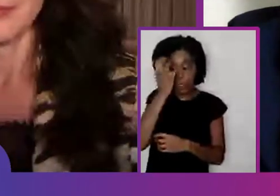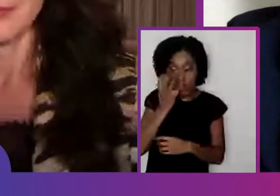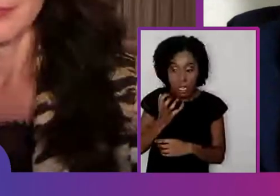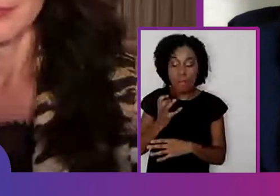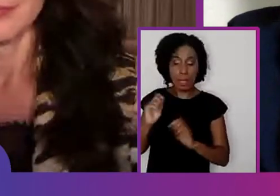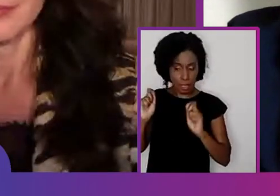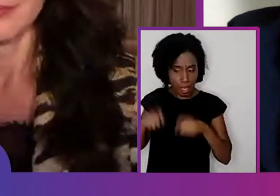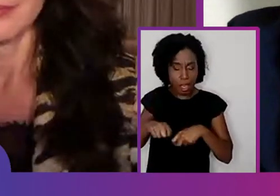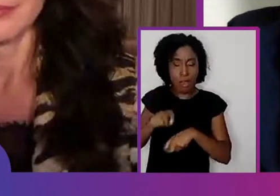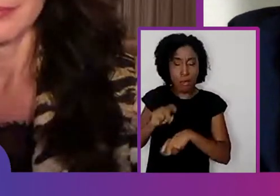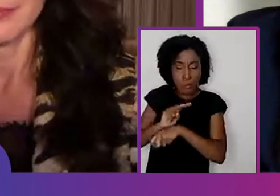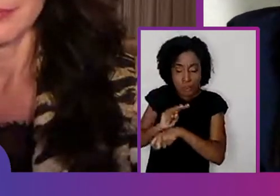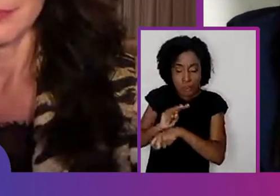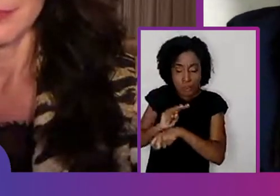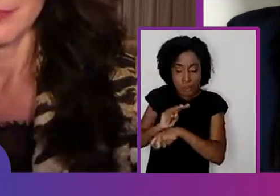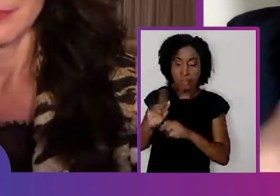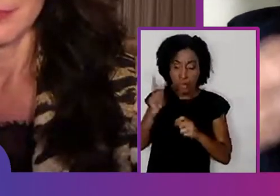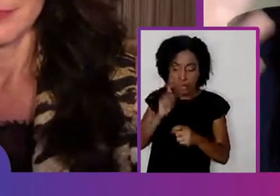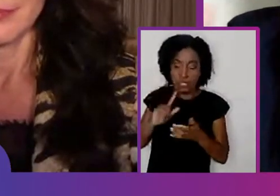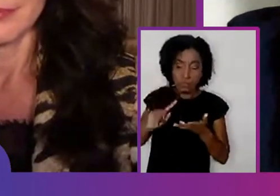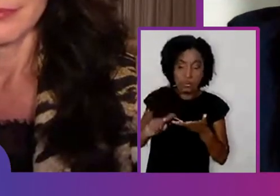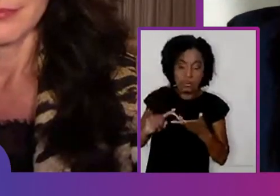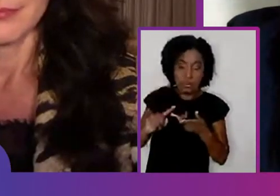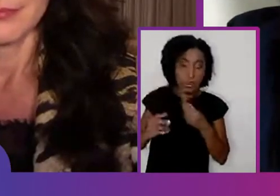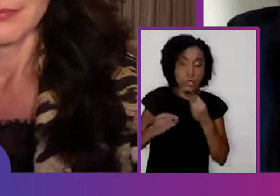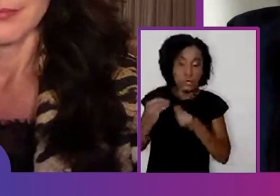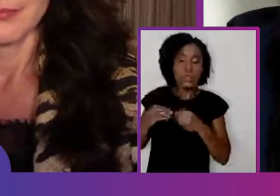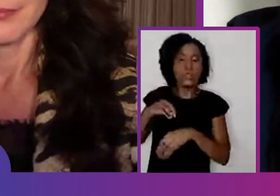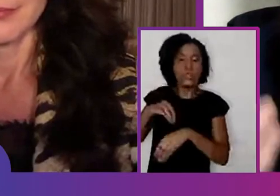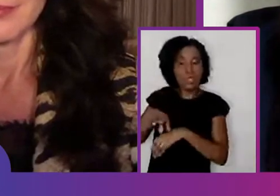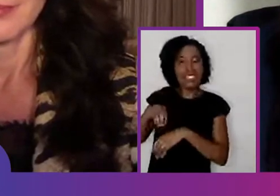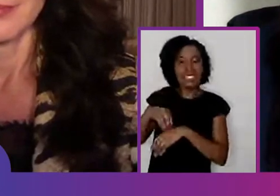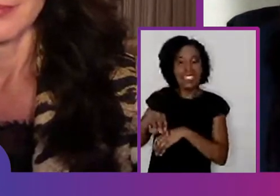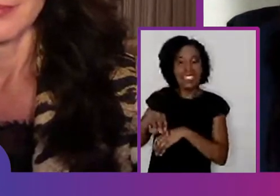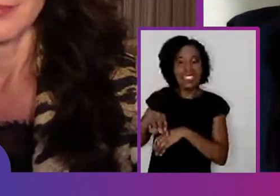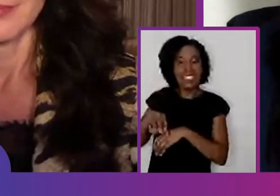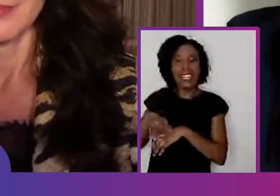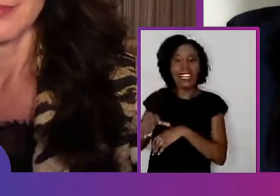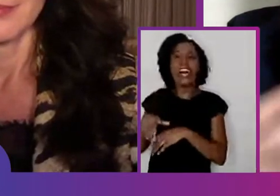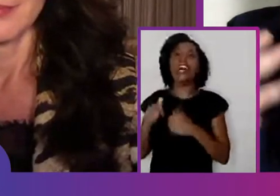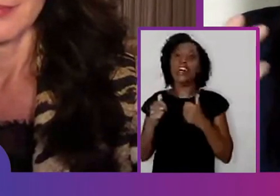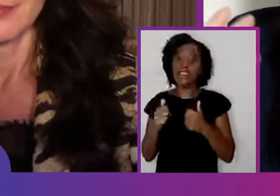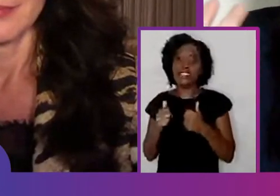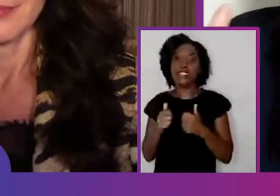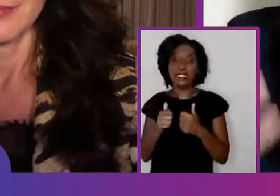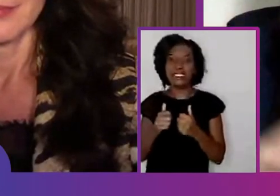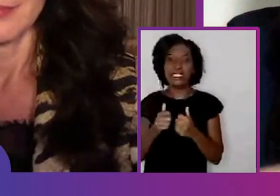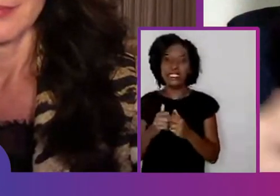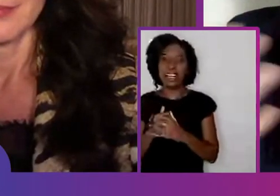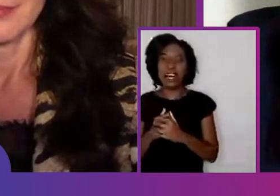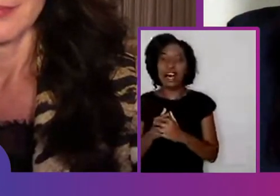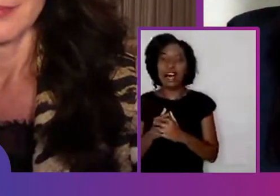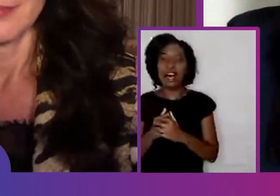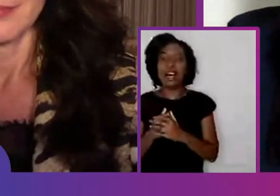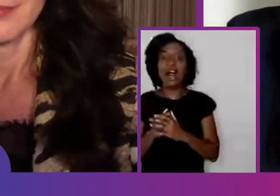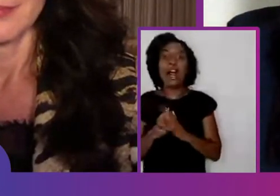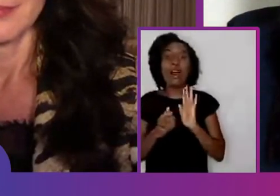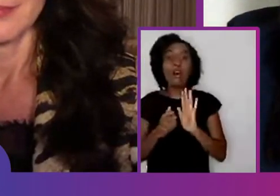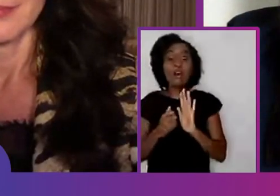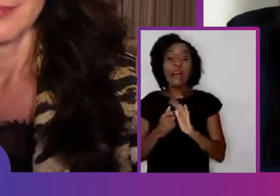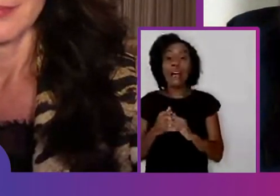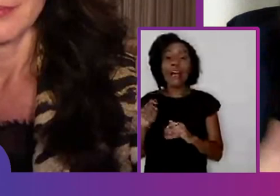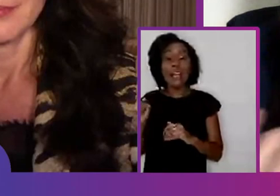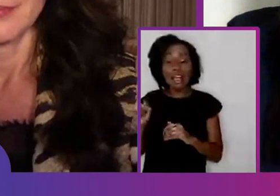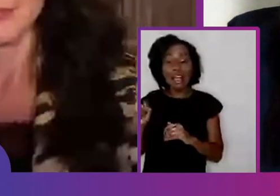aprendizado incrível sobre essa época. O que não pode é deixar ela imaginar coisas sozinha. É deixar que ela solte a imaginação